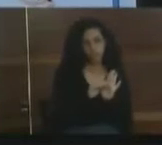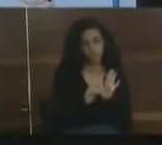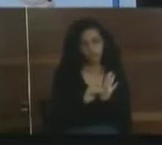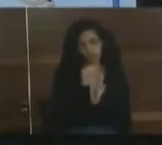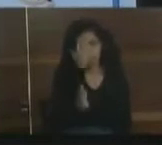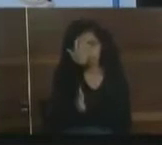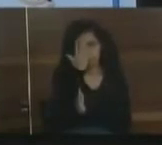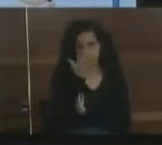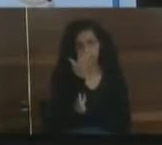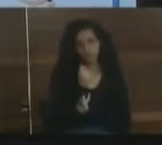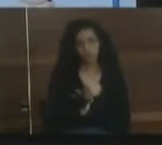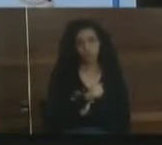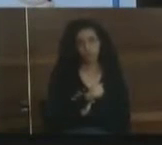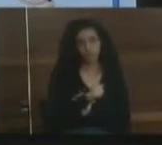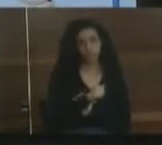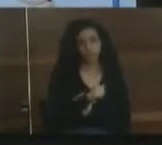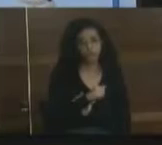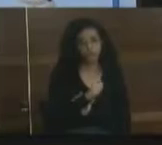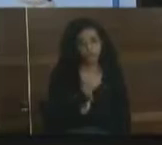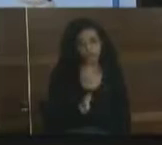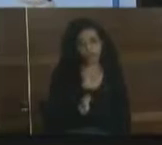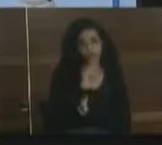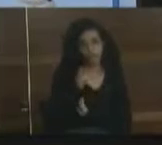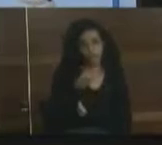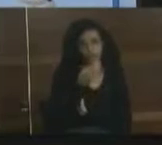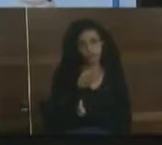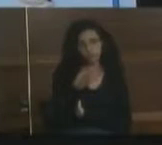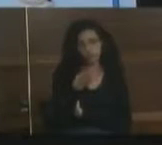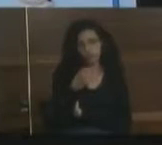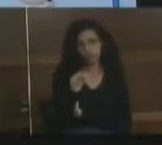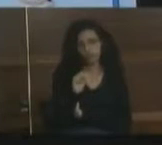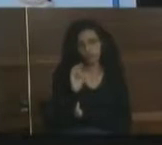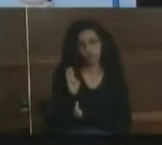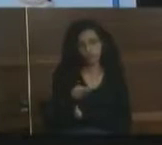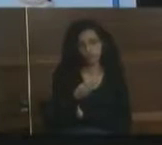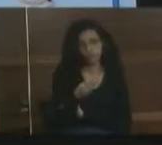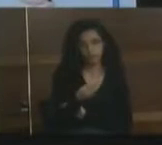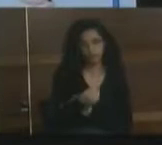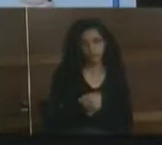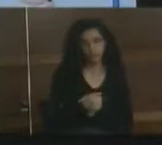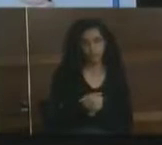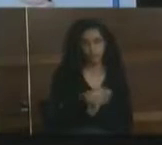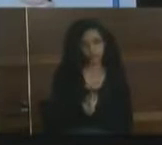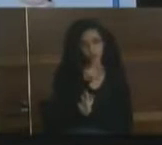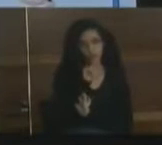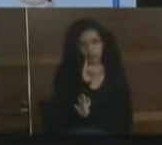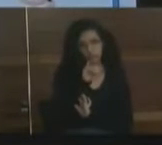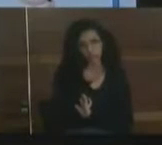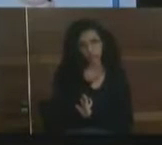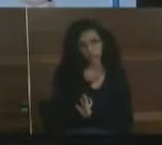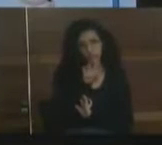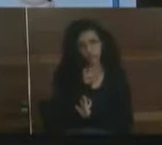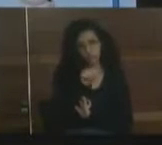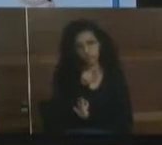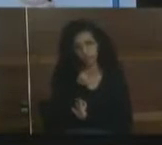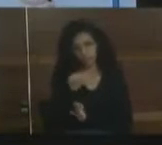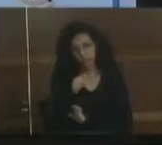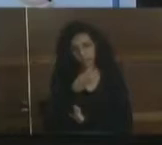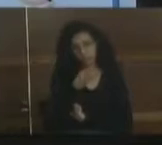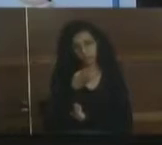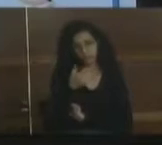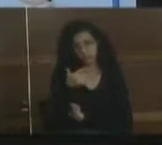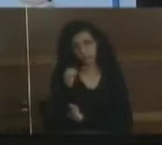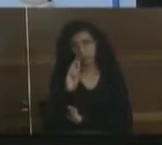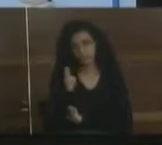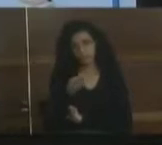facilitar receita corrente aí um bilhão 348 milhões receita tributária 242 milhões